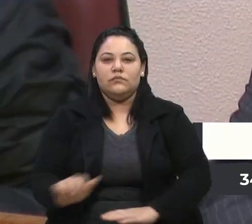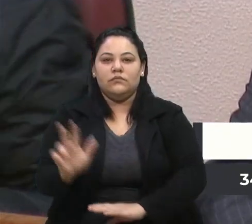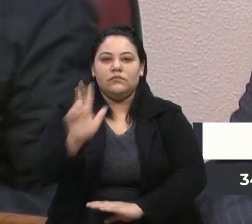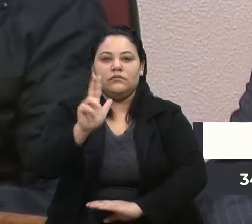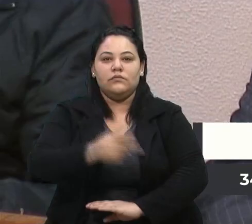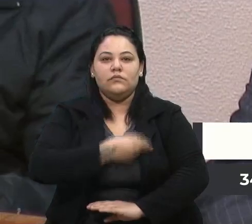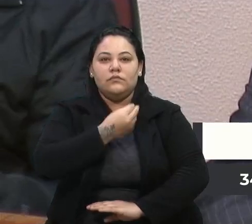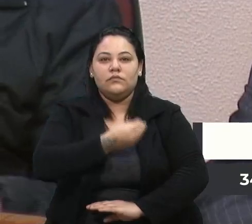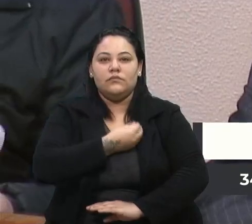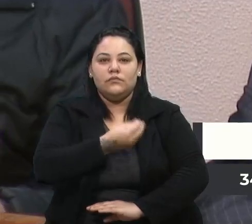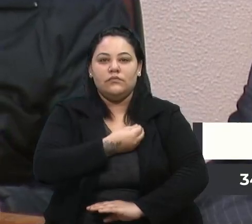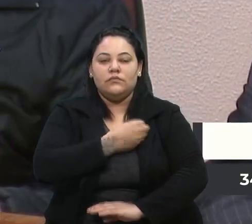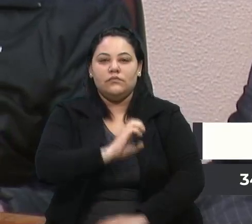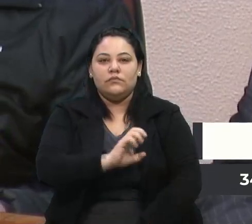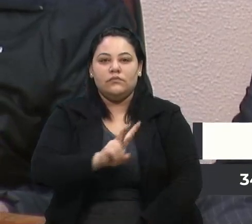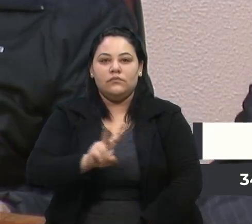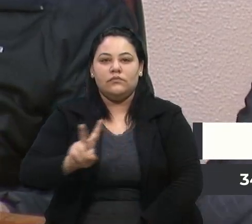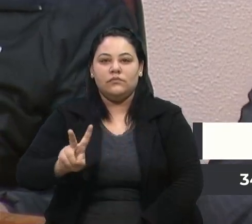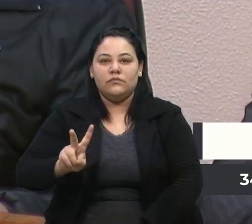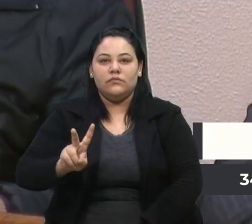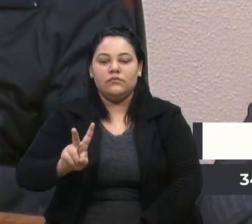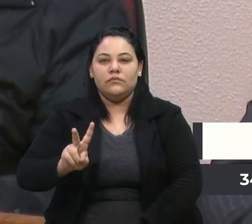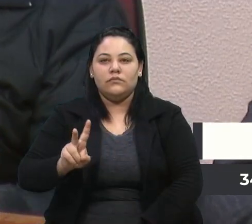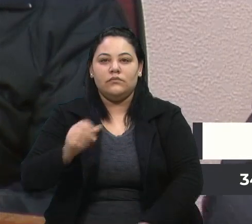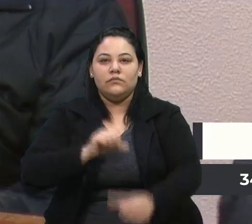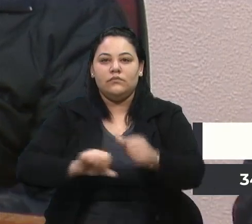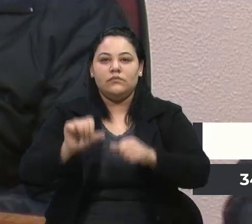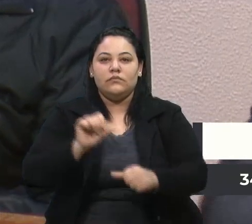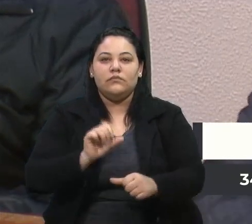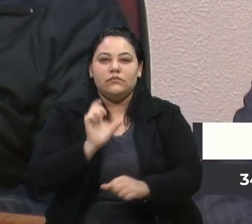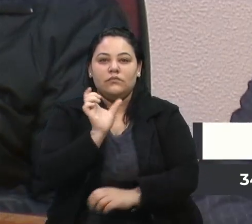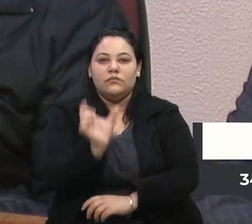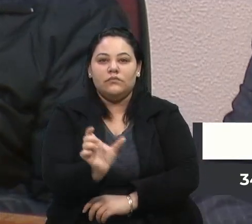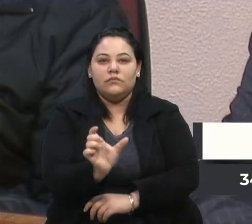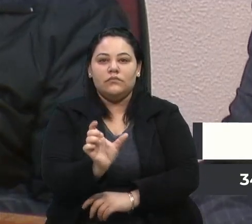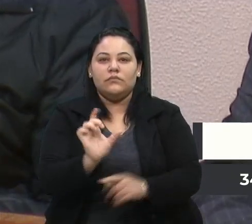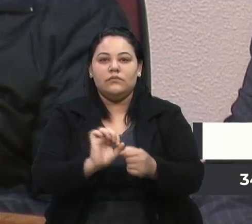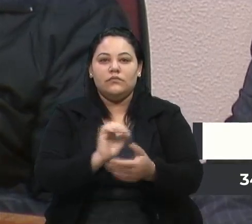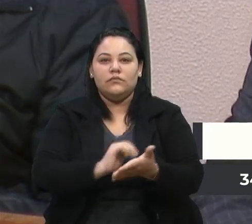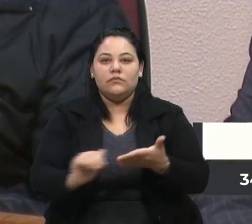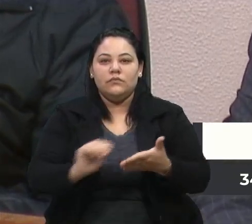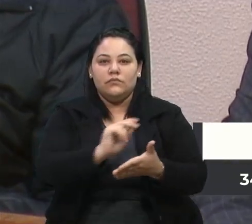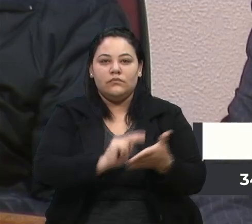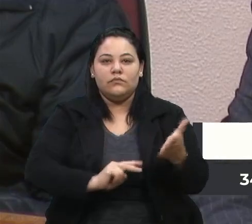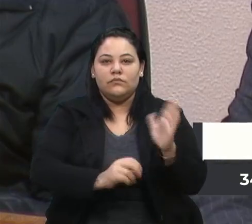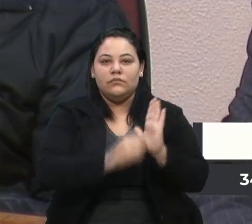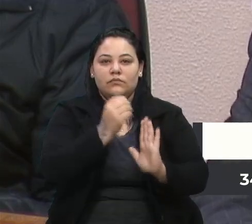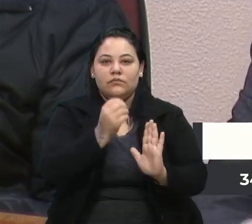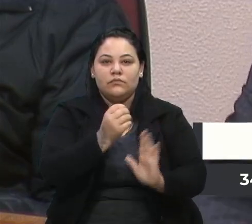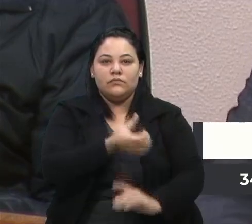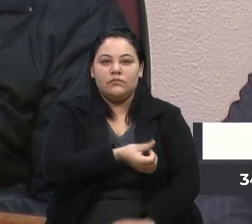Vida, CVV. Passa a palavra ao primeiro secretário, que faça a leitura do ofício número